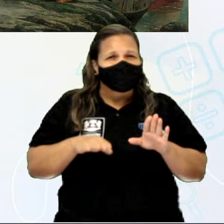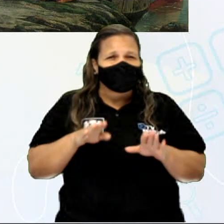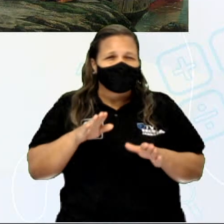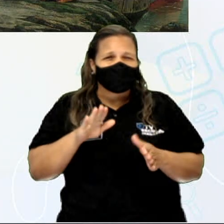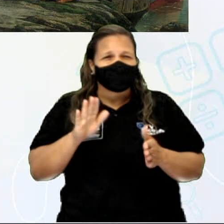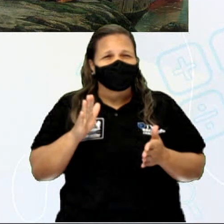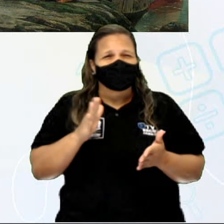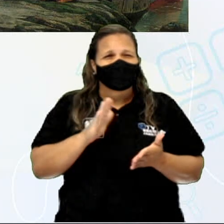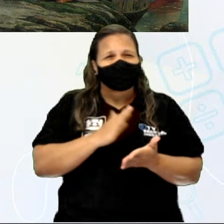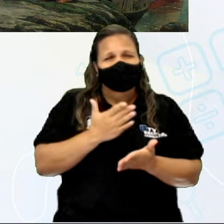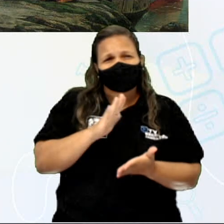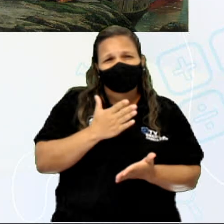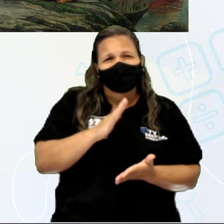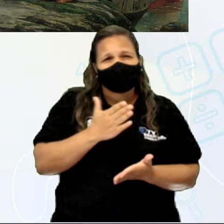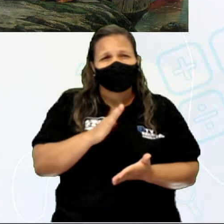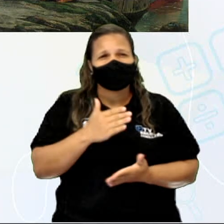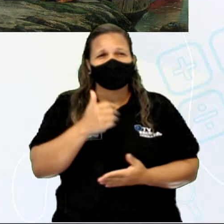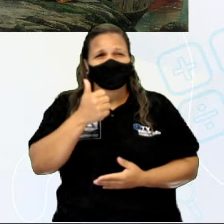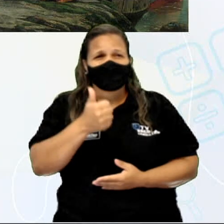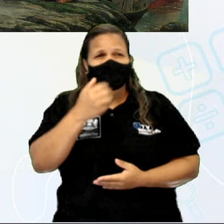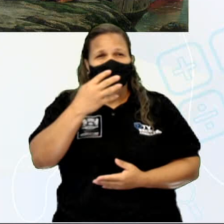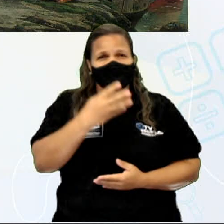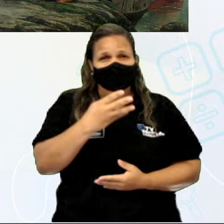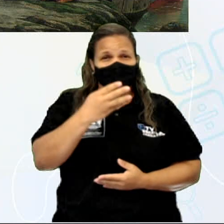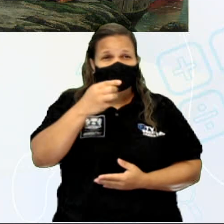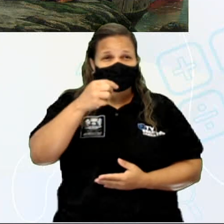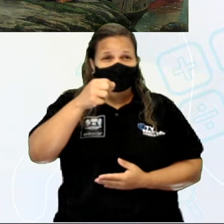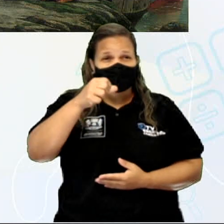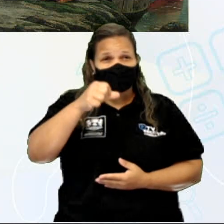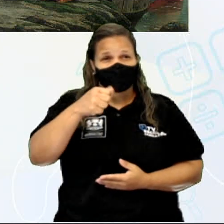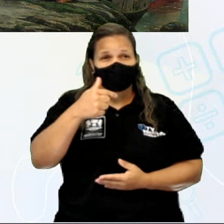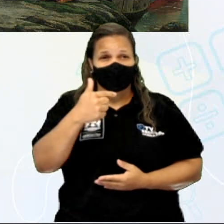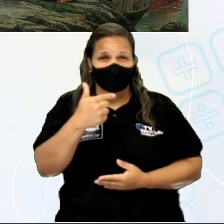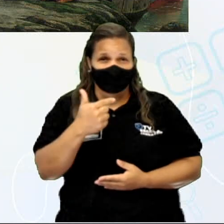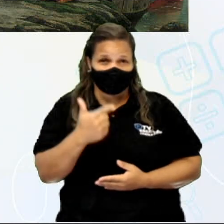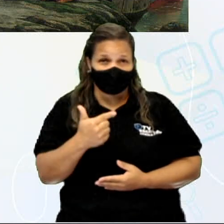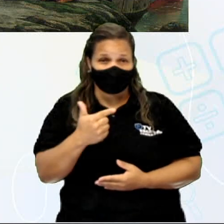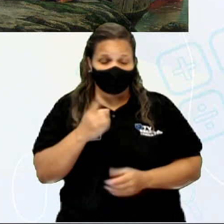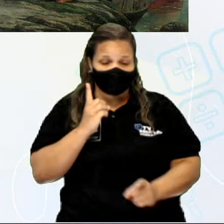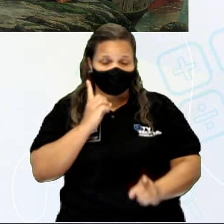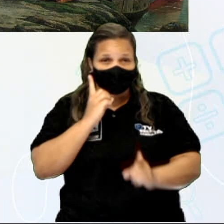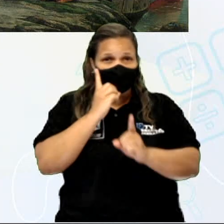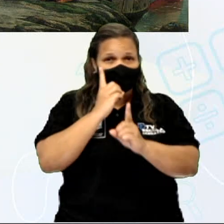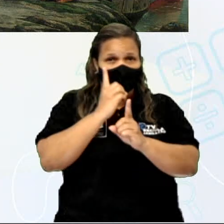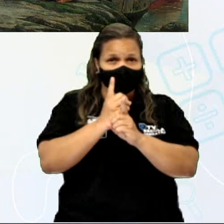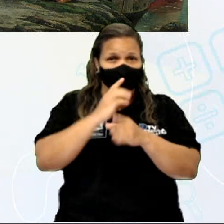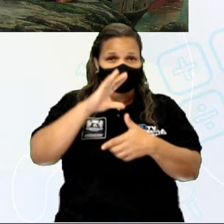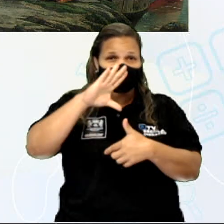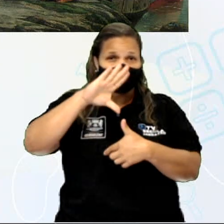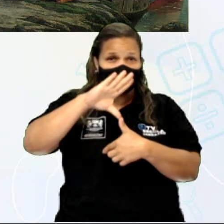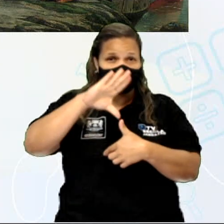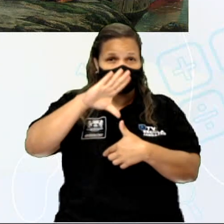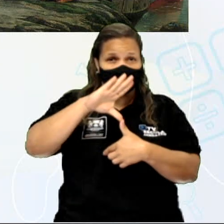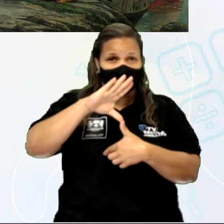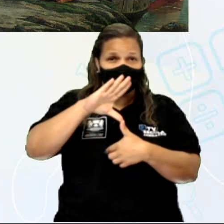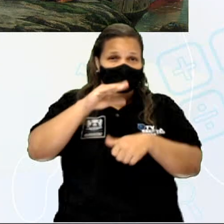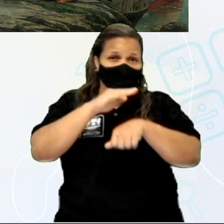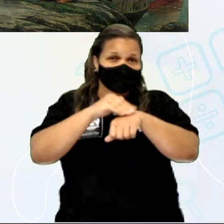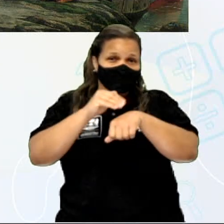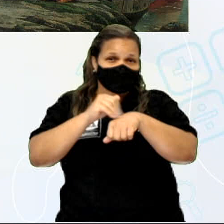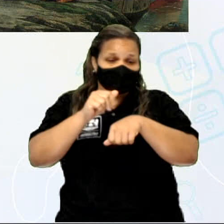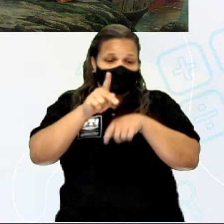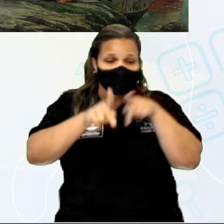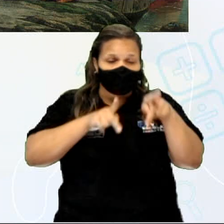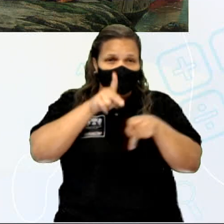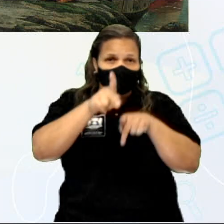1492, crente que tinha encontrado as Índias, inclusive vai chamando o povo daqui de índio, uma maneira que ainda hoje a gente tem que se